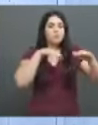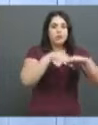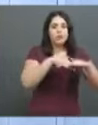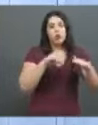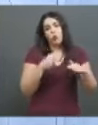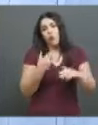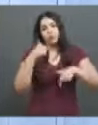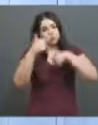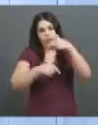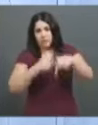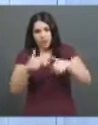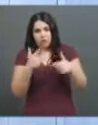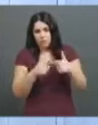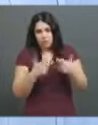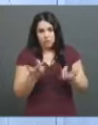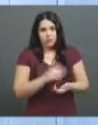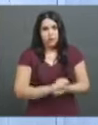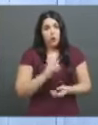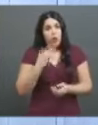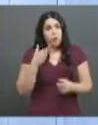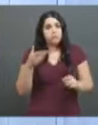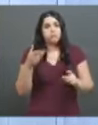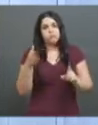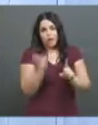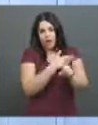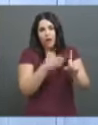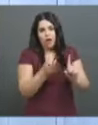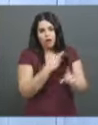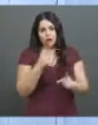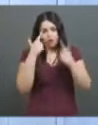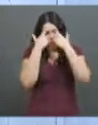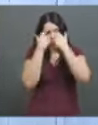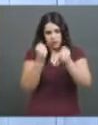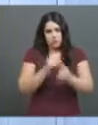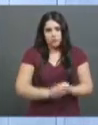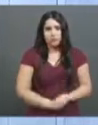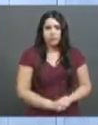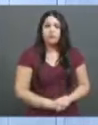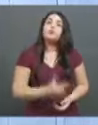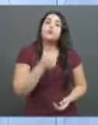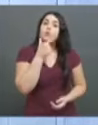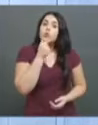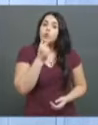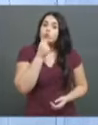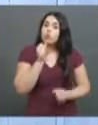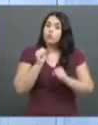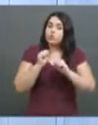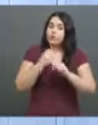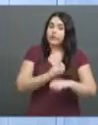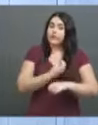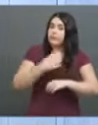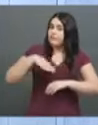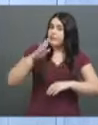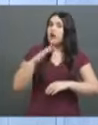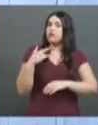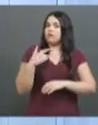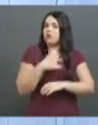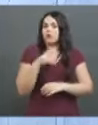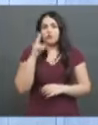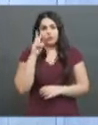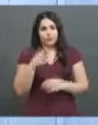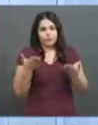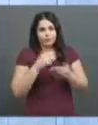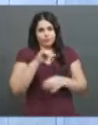de trabalho e lesões por violência. Como o público masculino pode ver mais com saúde? Saiba agora no Jornal